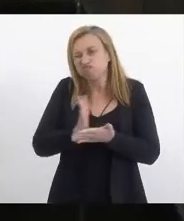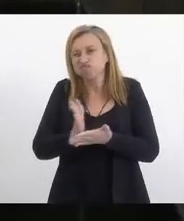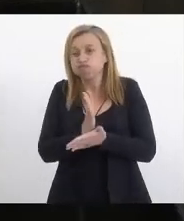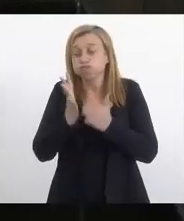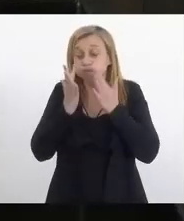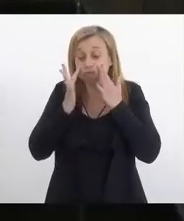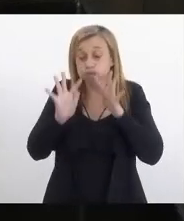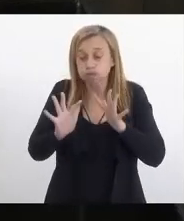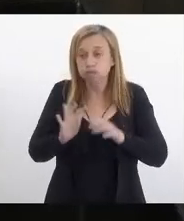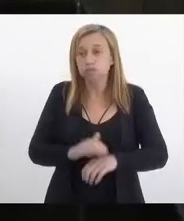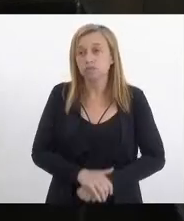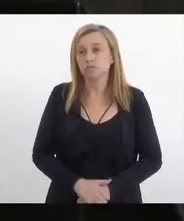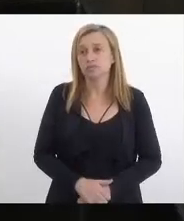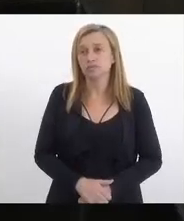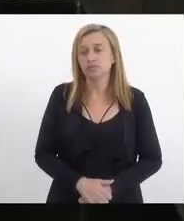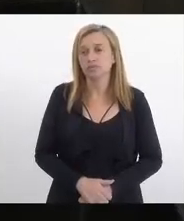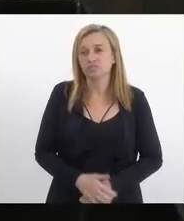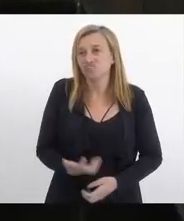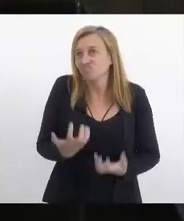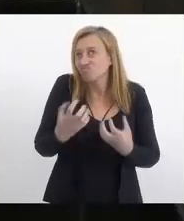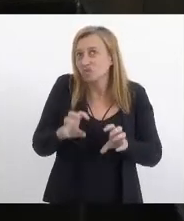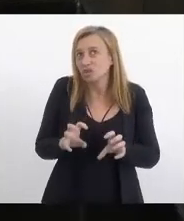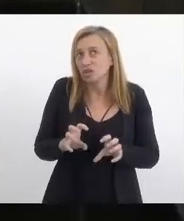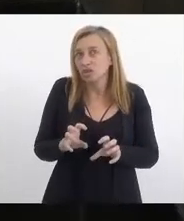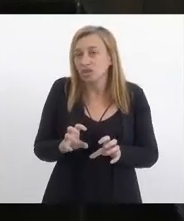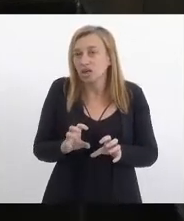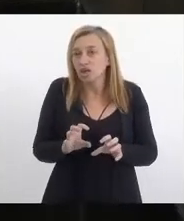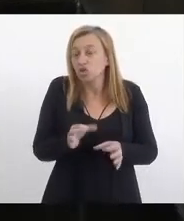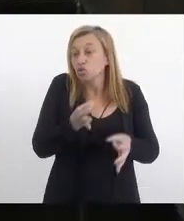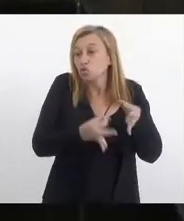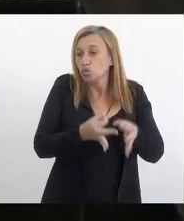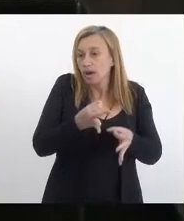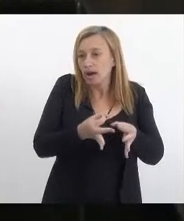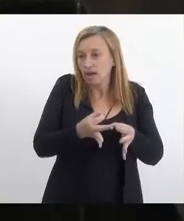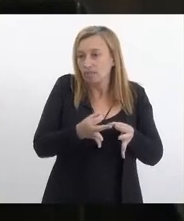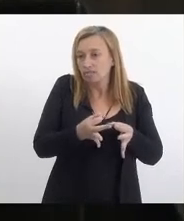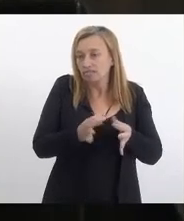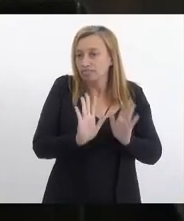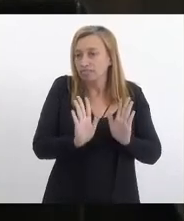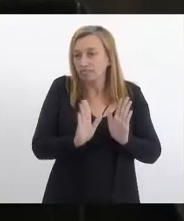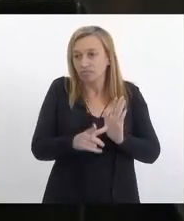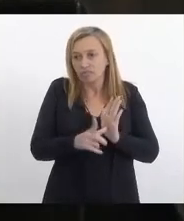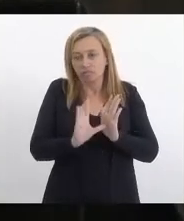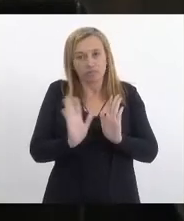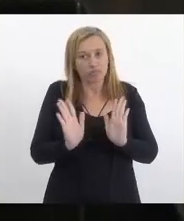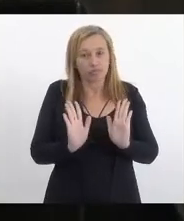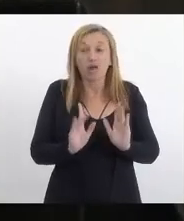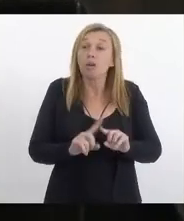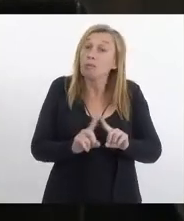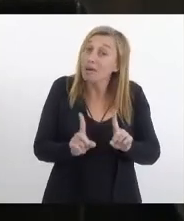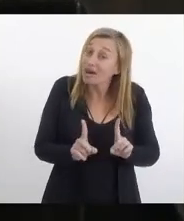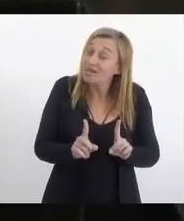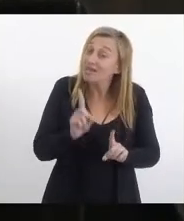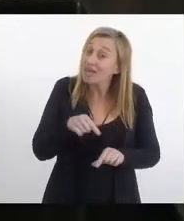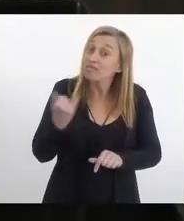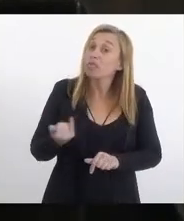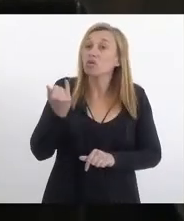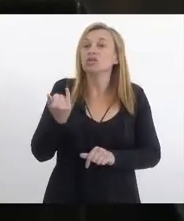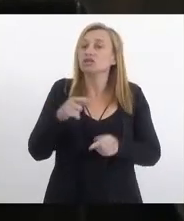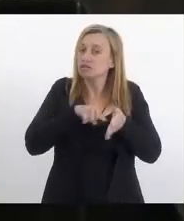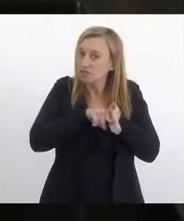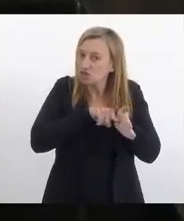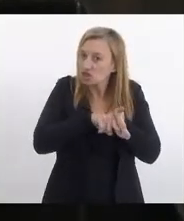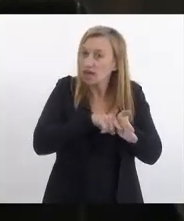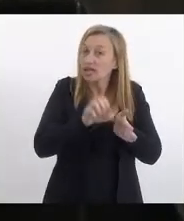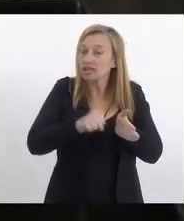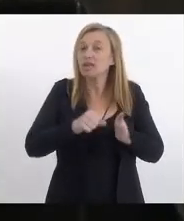atenção. E eu não quero aqui fazer juízo prévio, mas é muito importante investigar.